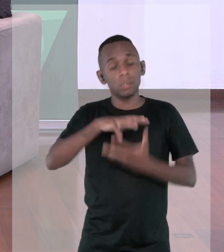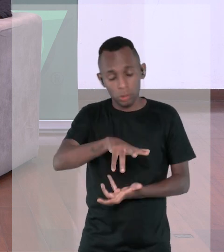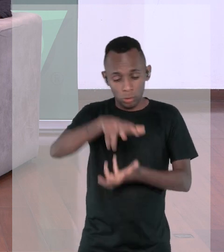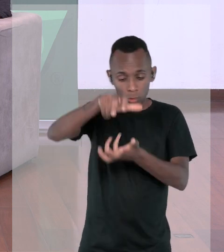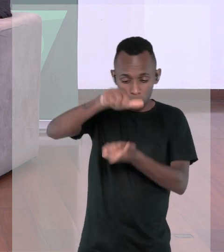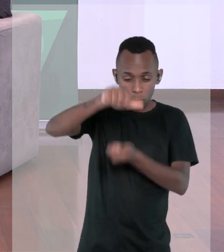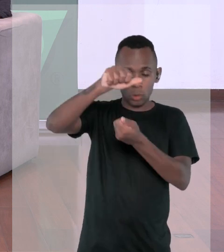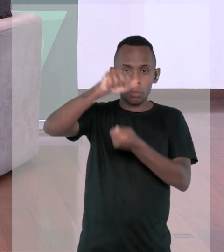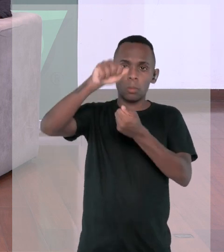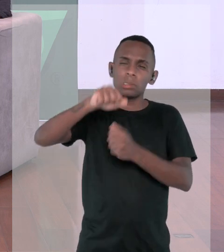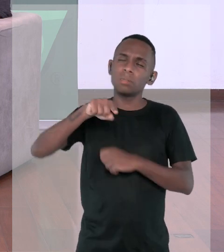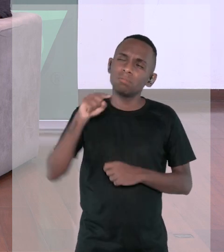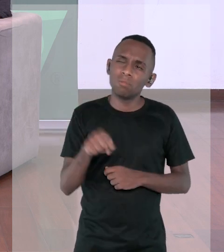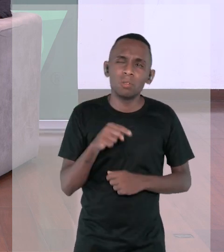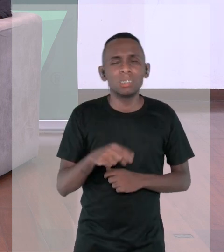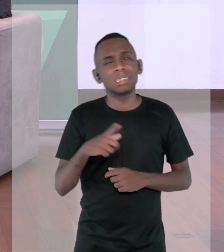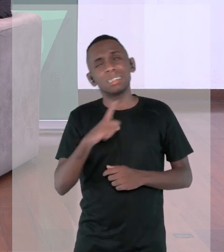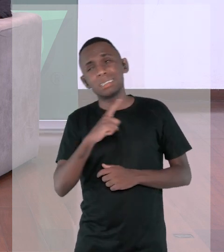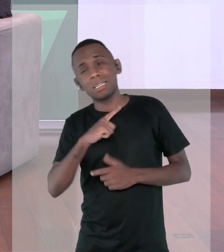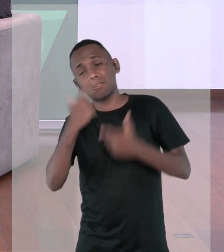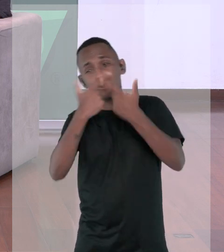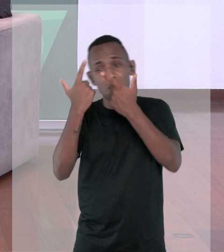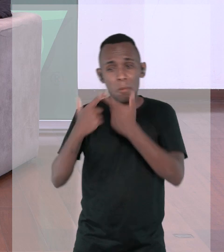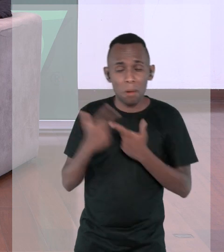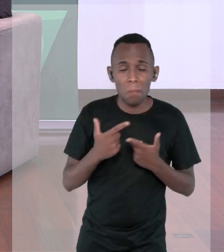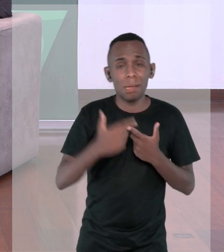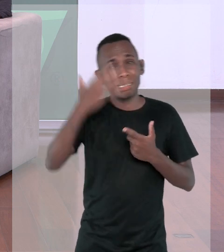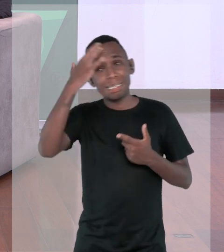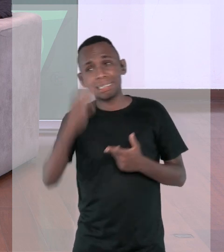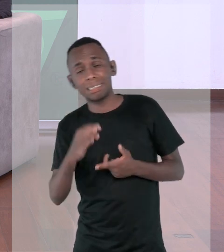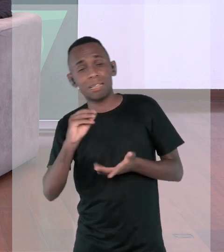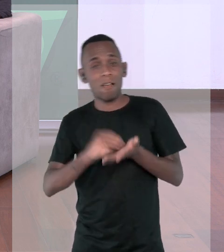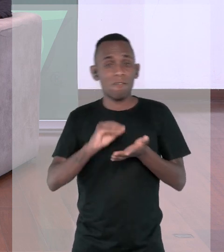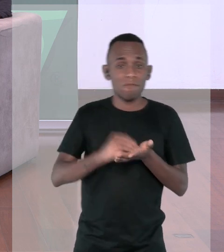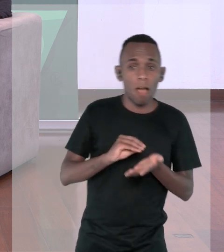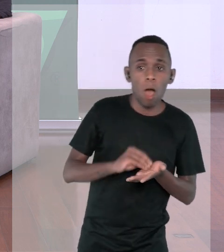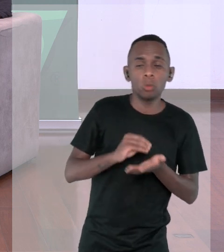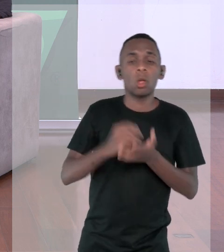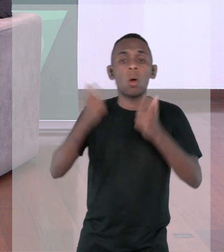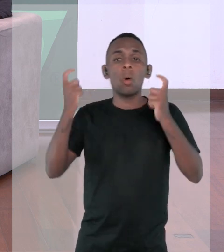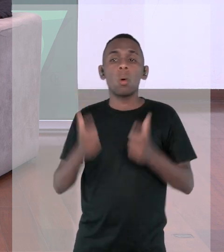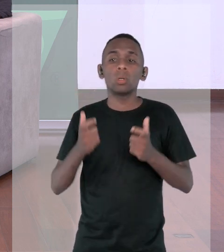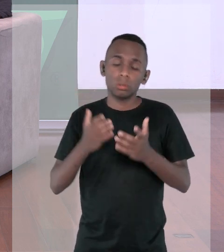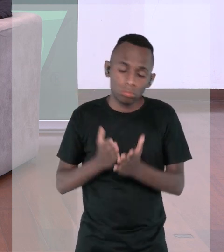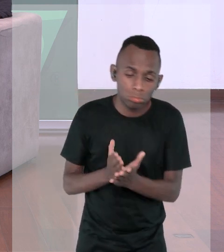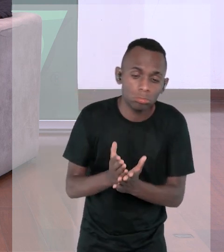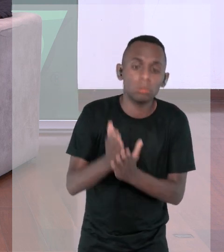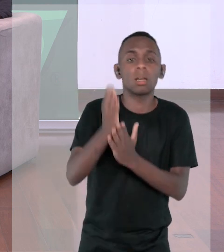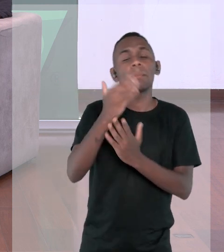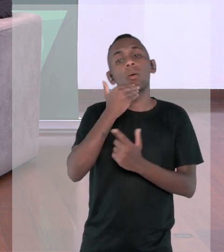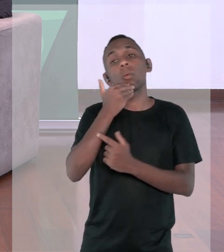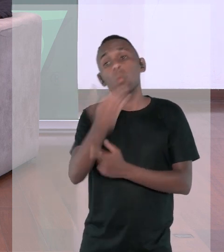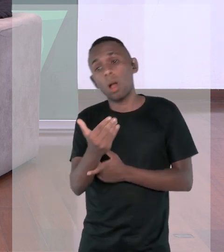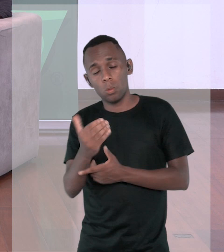está, vamos dizer, com tantos desmoronamentos, com tantas incertezas, para onde leva a insurgência?